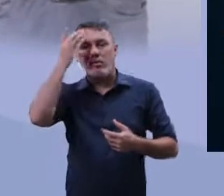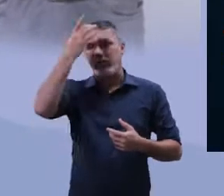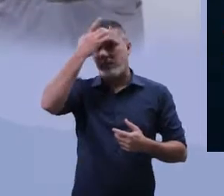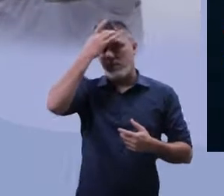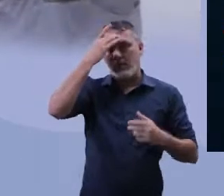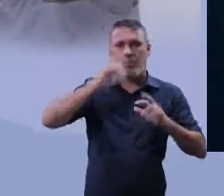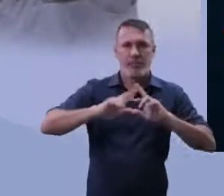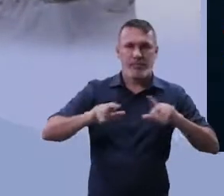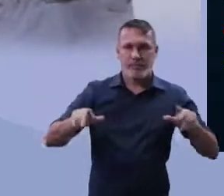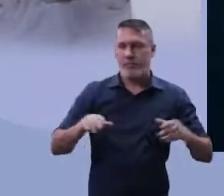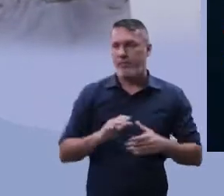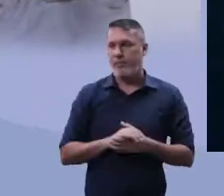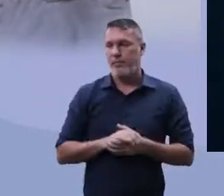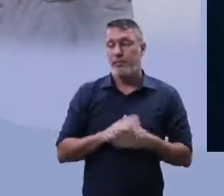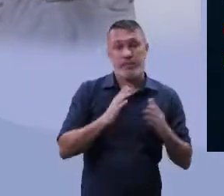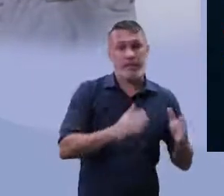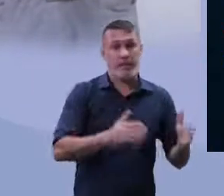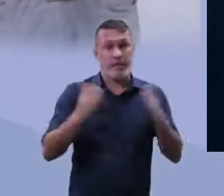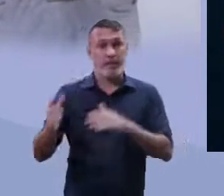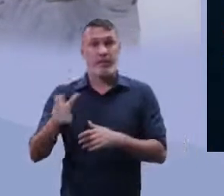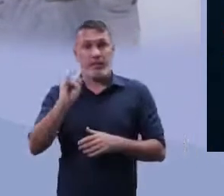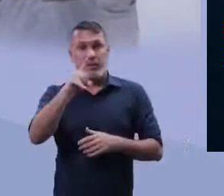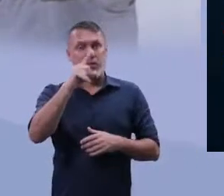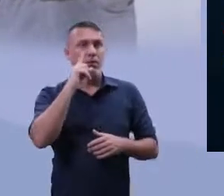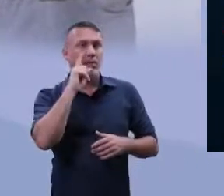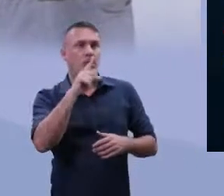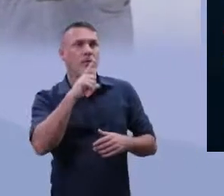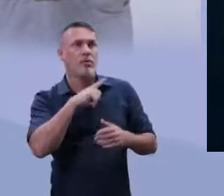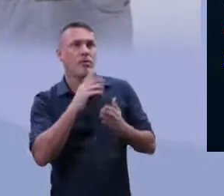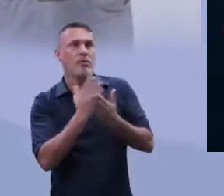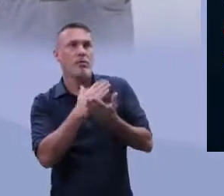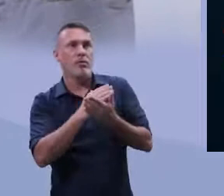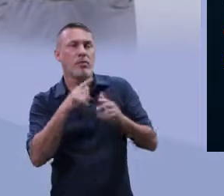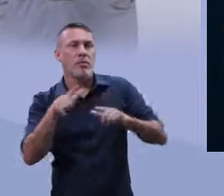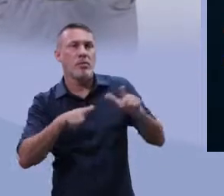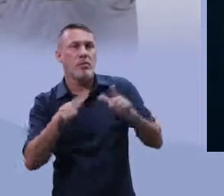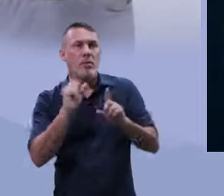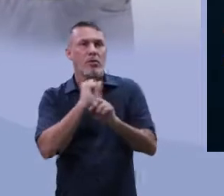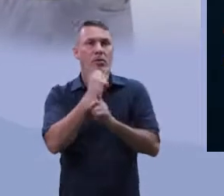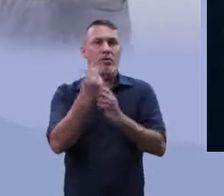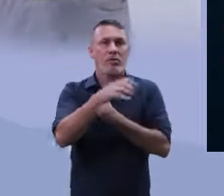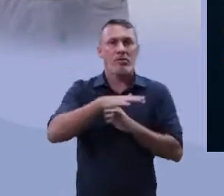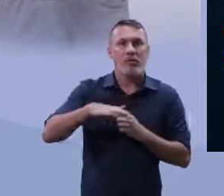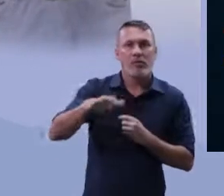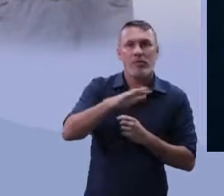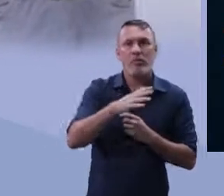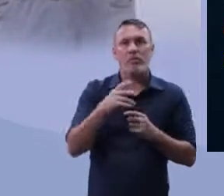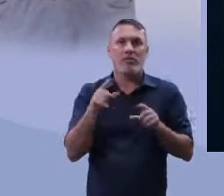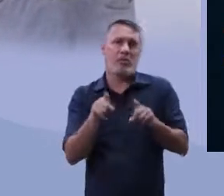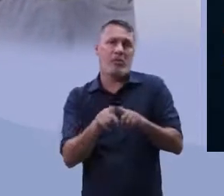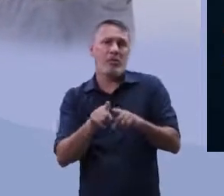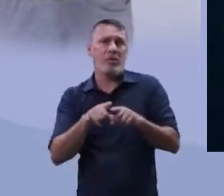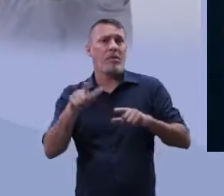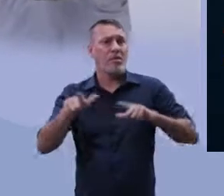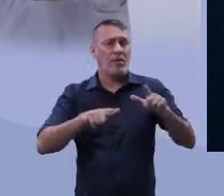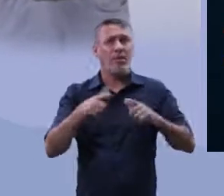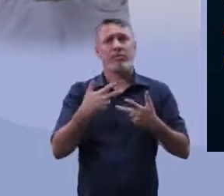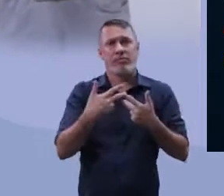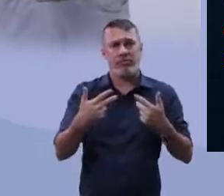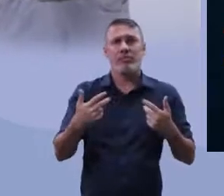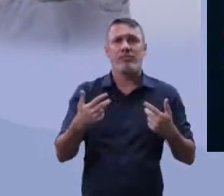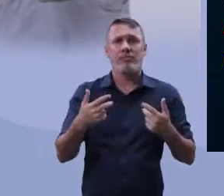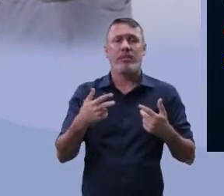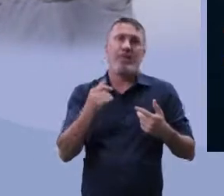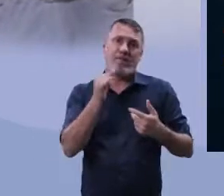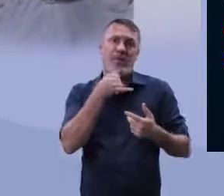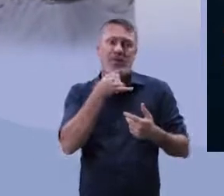força intelectual. E aí, né, se nós pegarmos essas divisões do trabalho, temos a divisão social do trabalho, até mesmo a divisão sexual